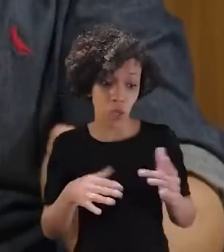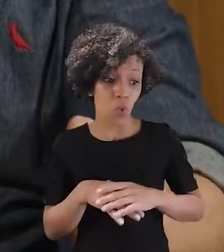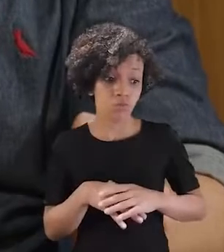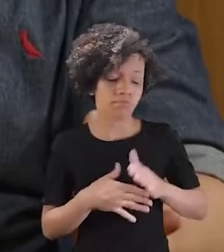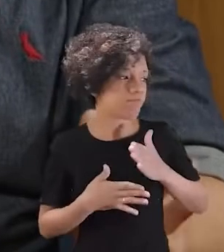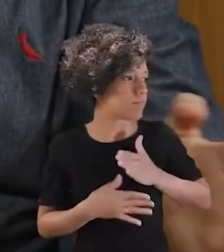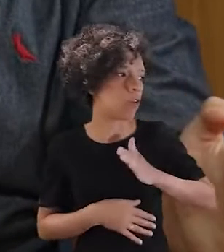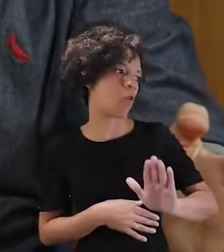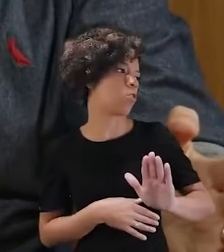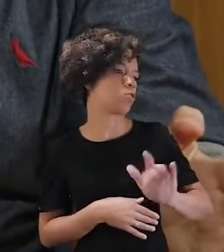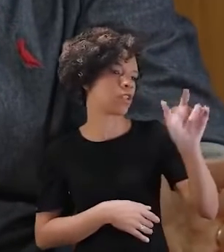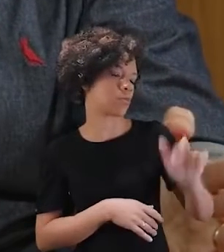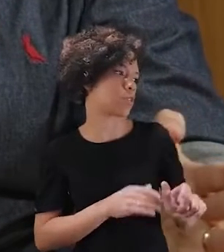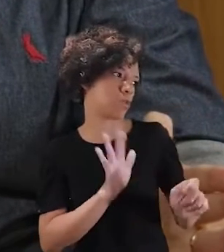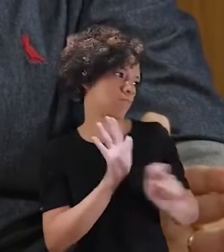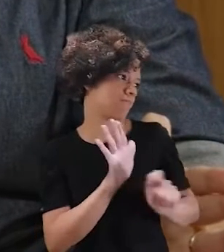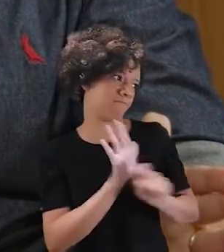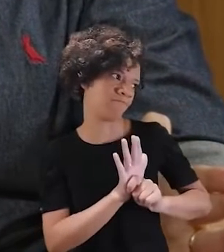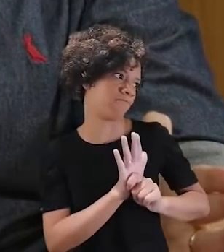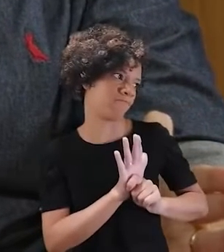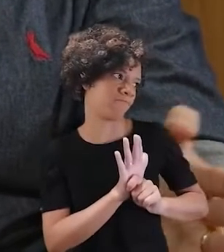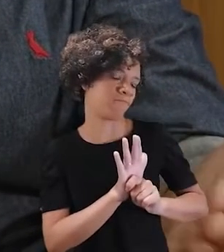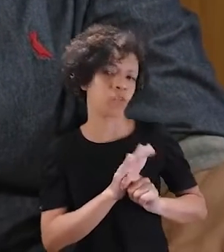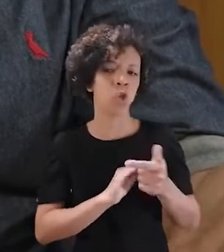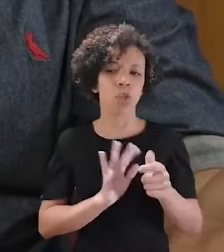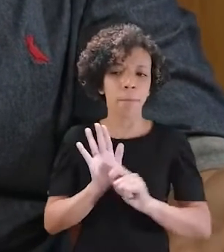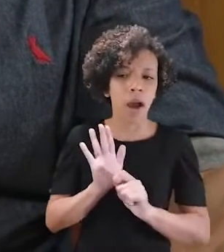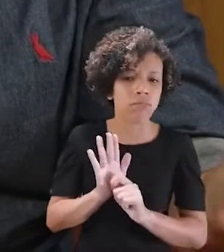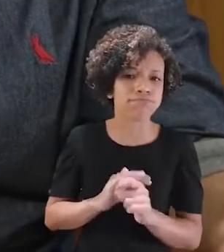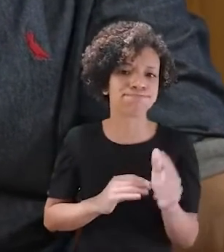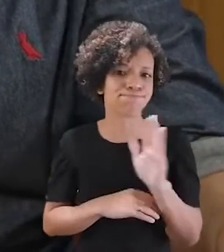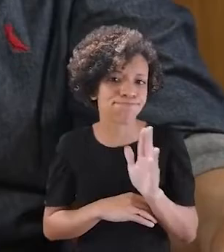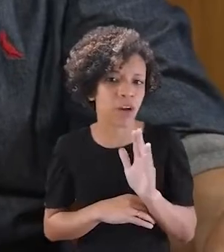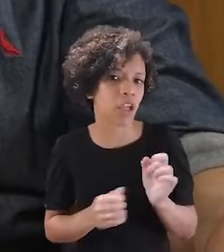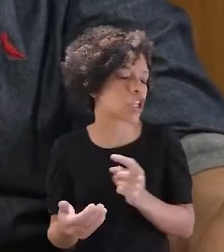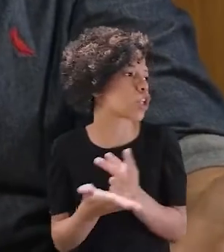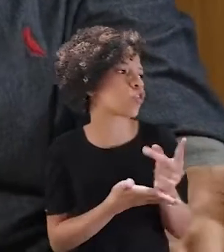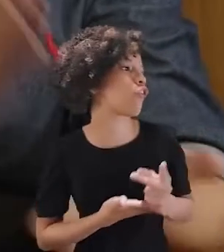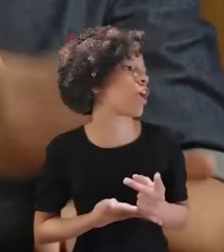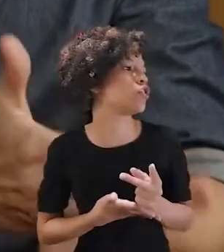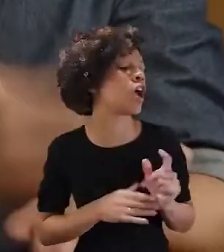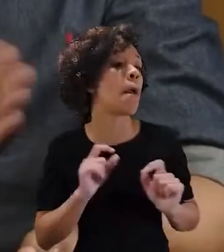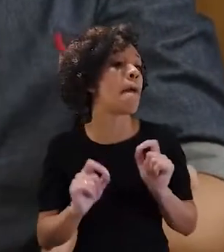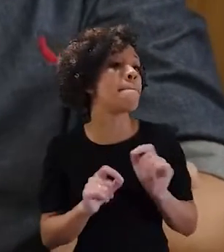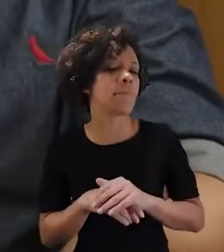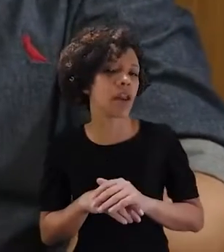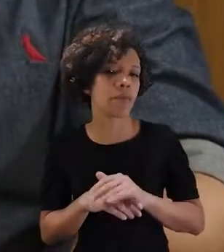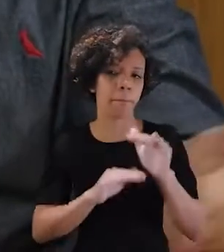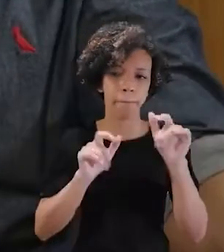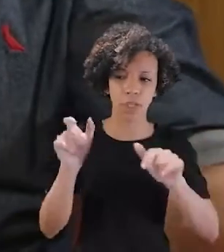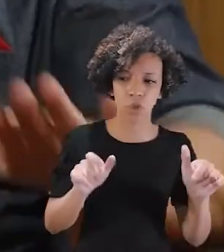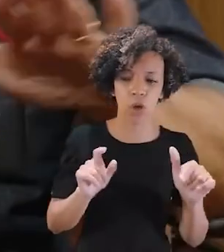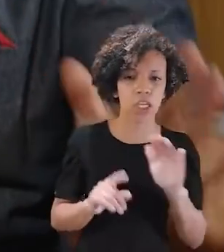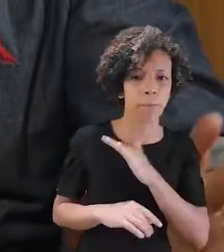sou puto que fuma maconha deixar isso claro para você o não existe maconha no Brasil que não seja vendido por um assassino então todo mundo que